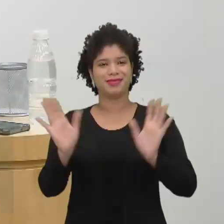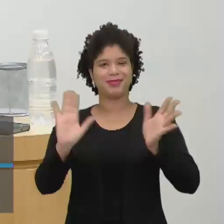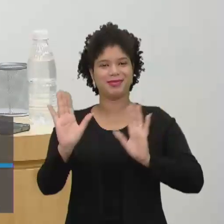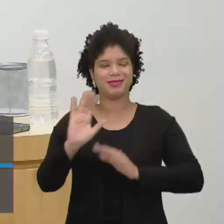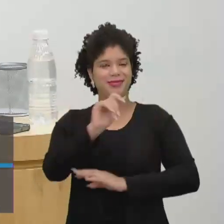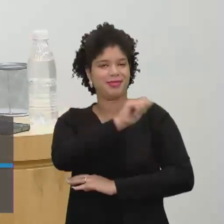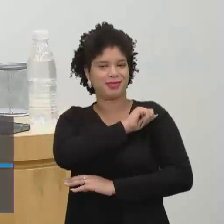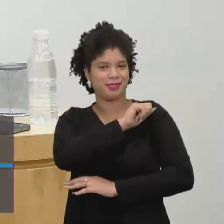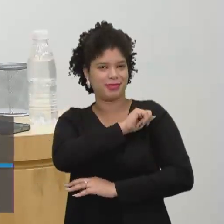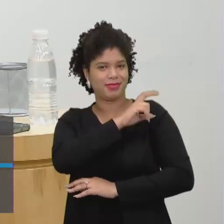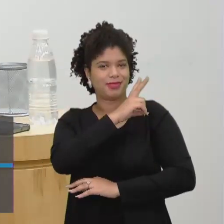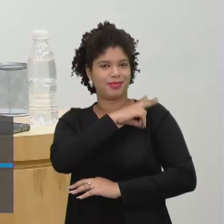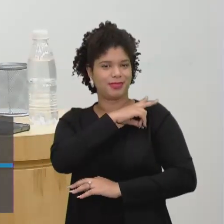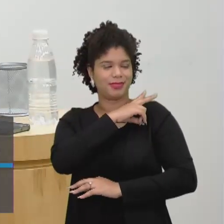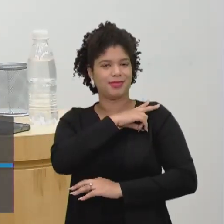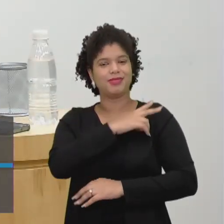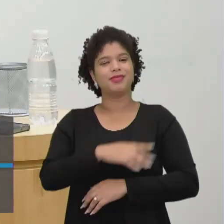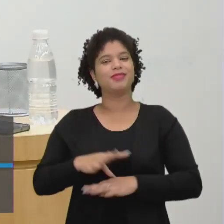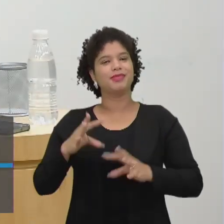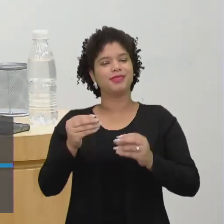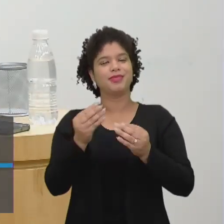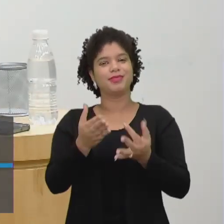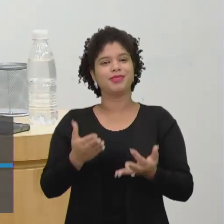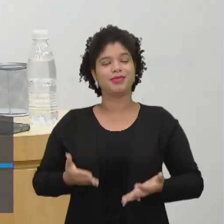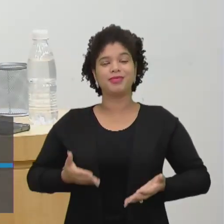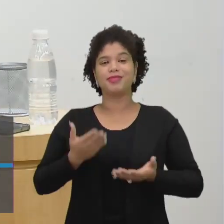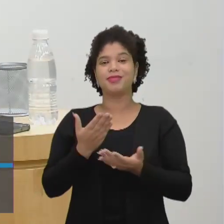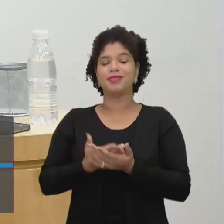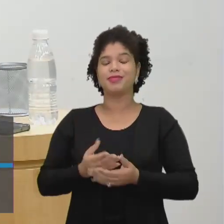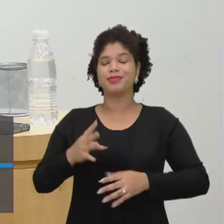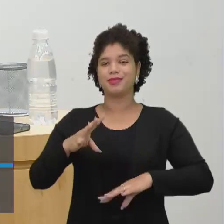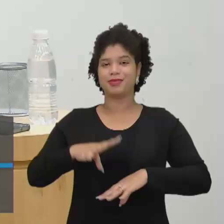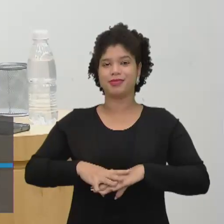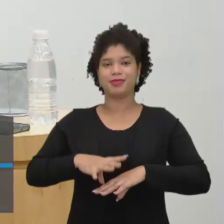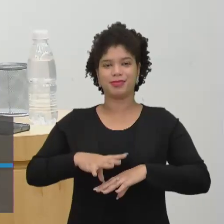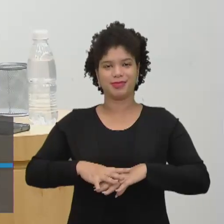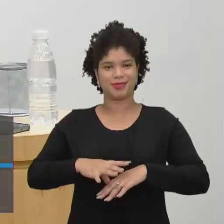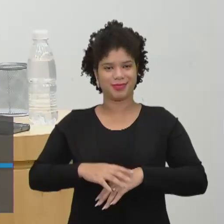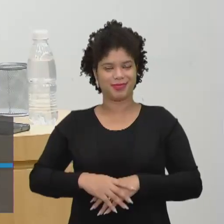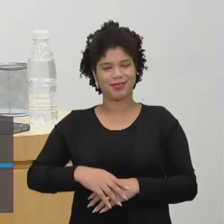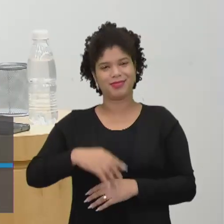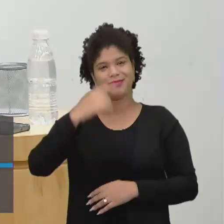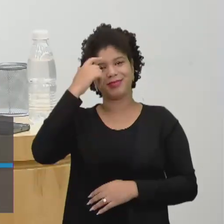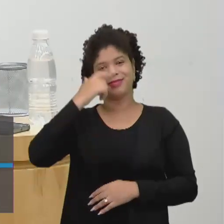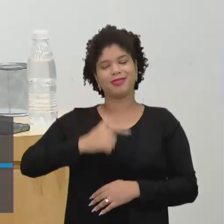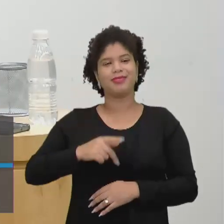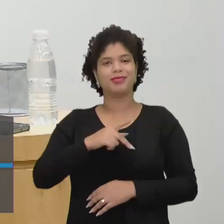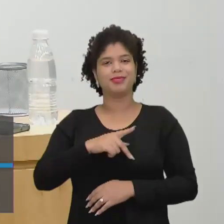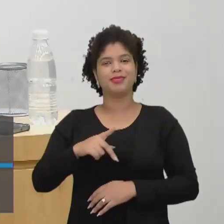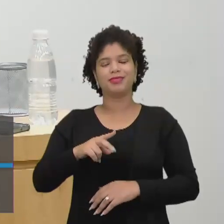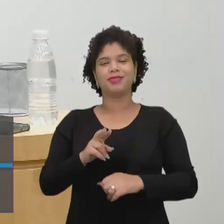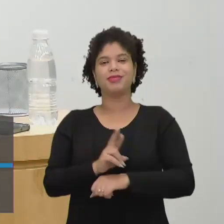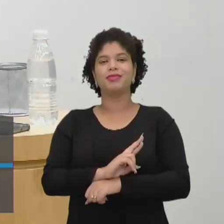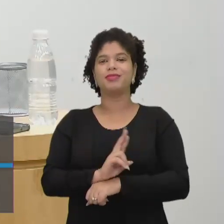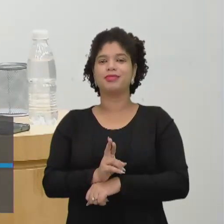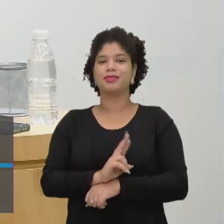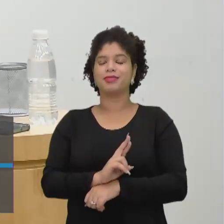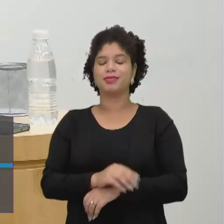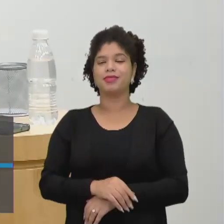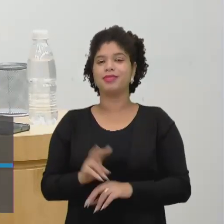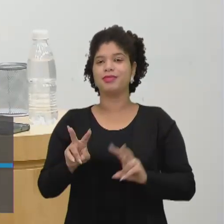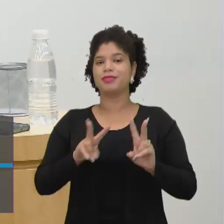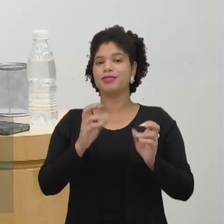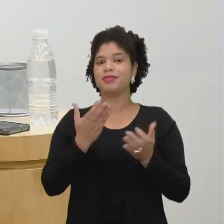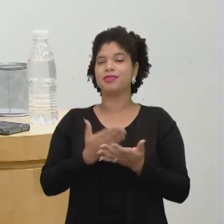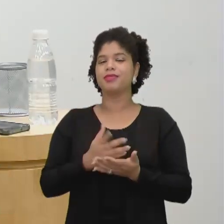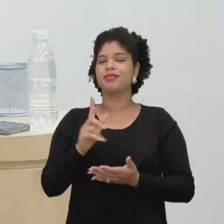Olá, aluno da segunda série do ensino médio, sejam todos bem-vindos a mais uma aula de matemática. Eu sou a professora Roberta e o tema